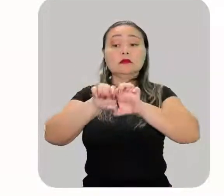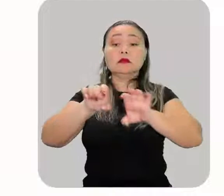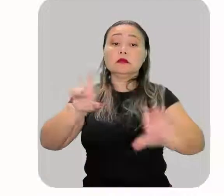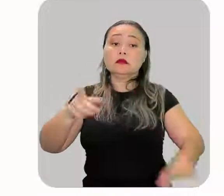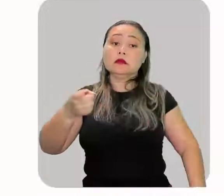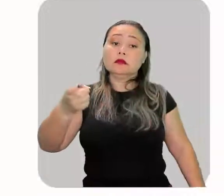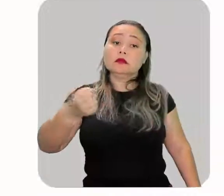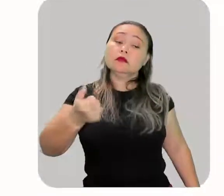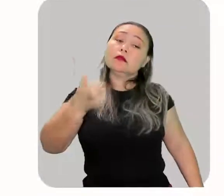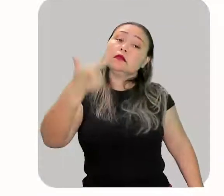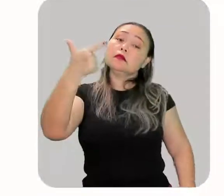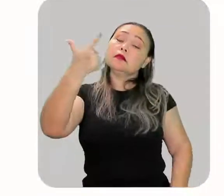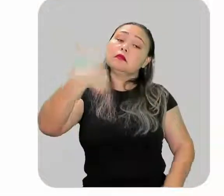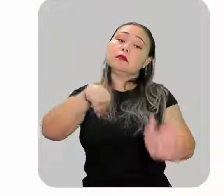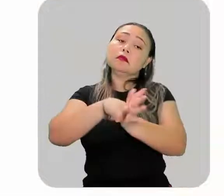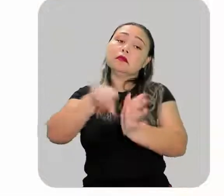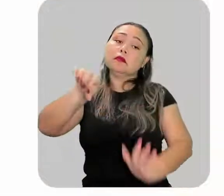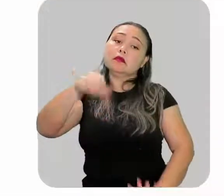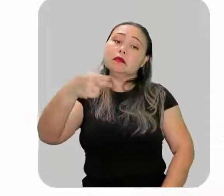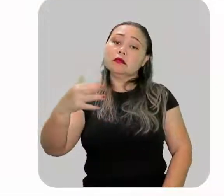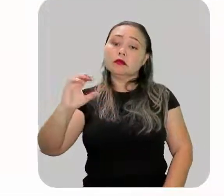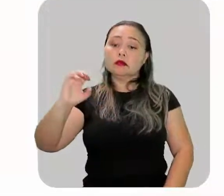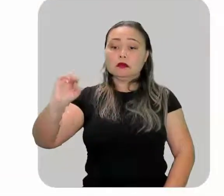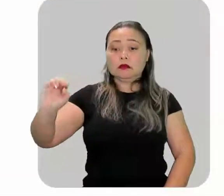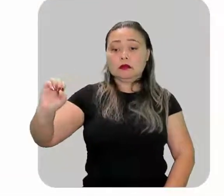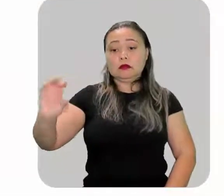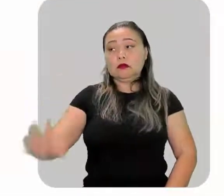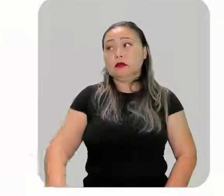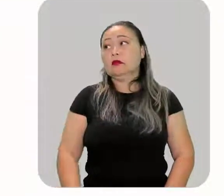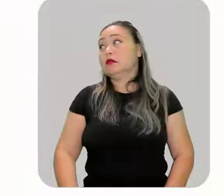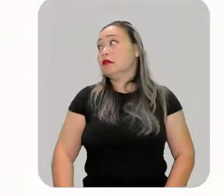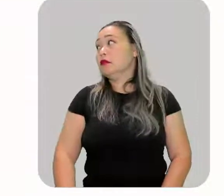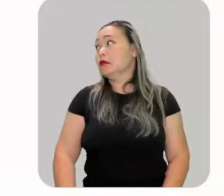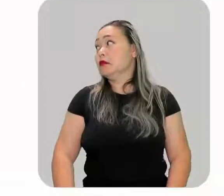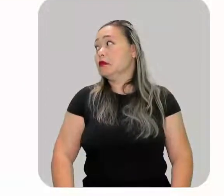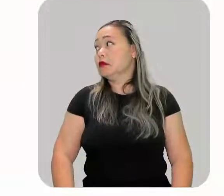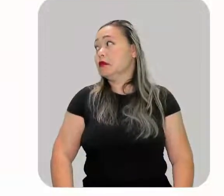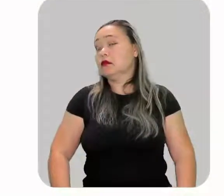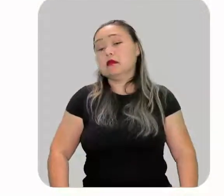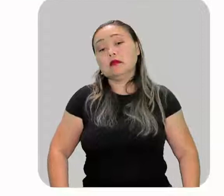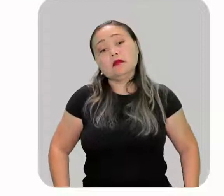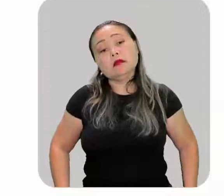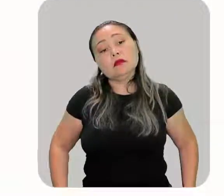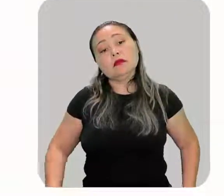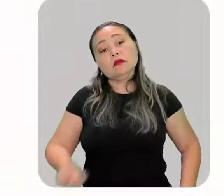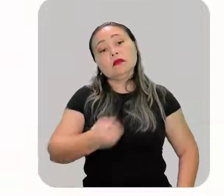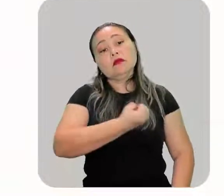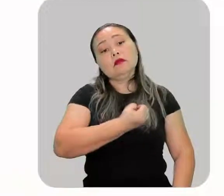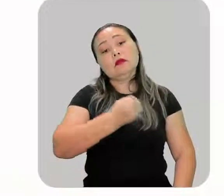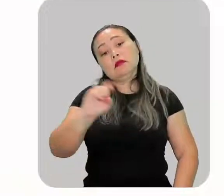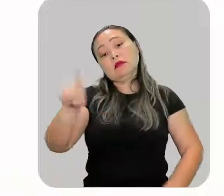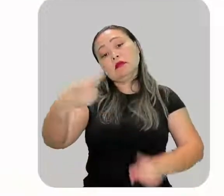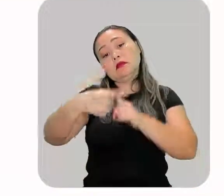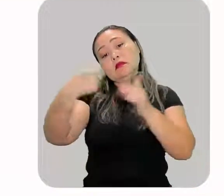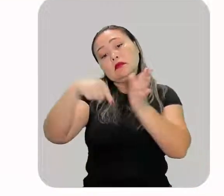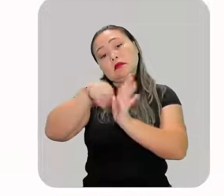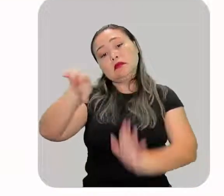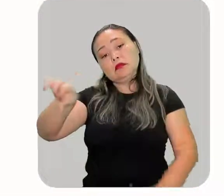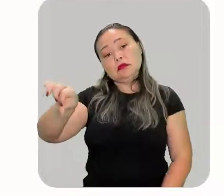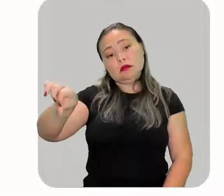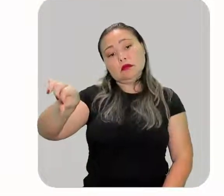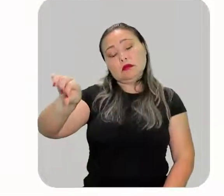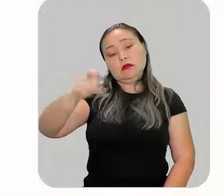na equação x² menos 9 igual a 0. Os valores de x são mais ou